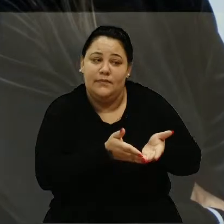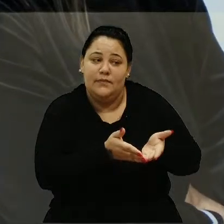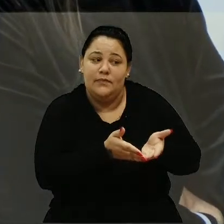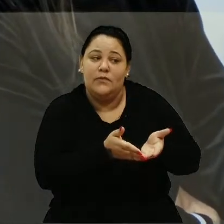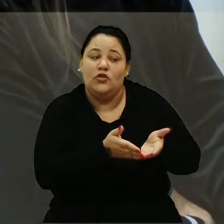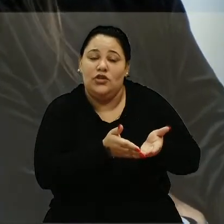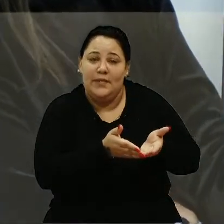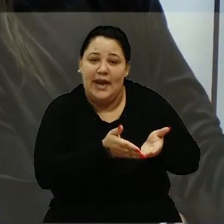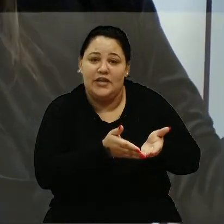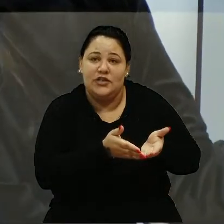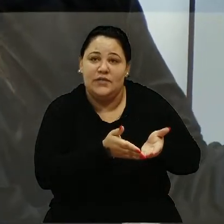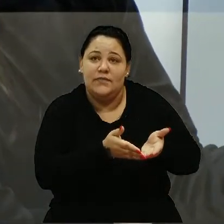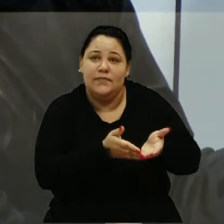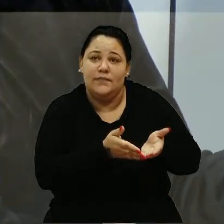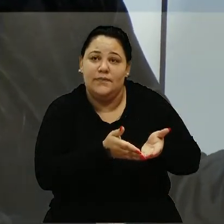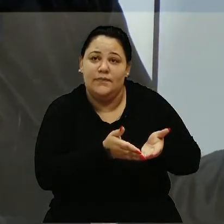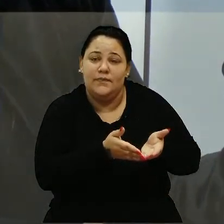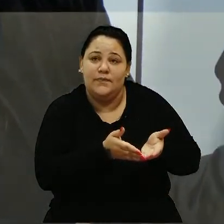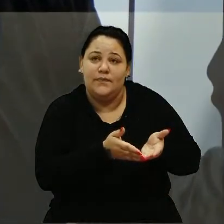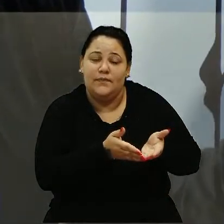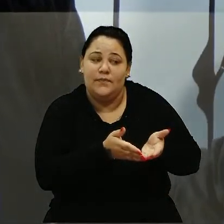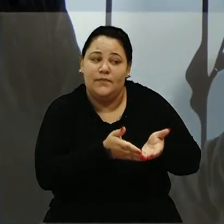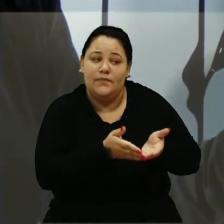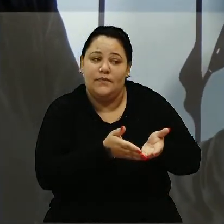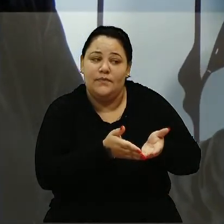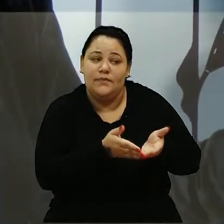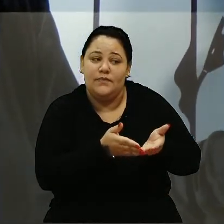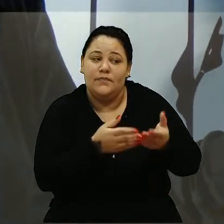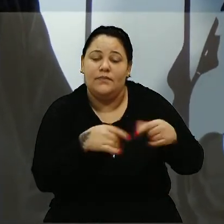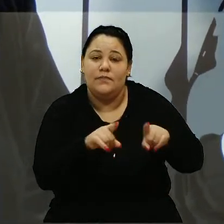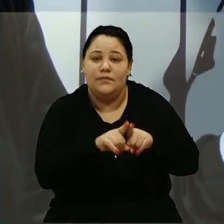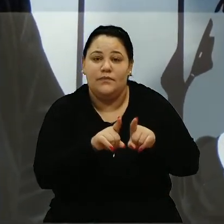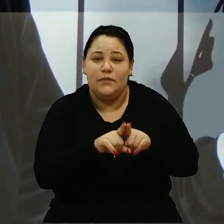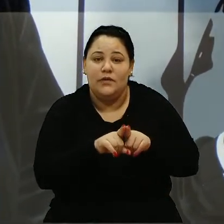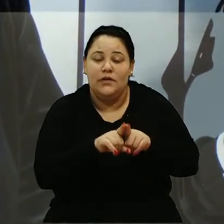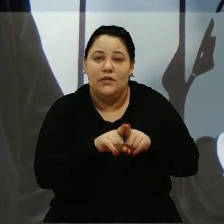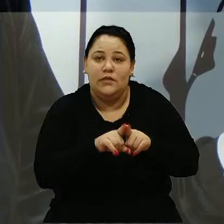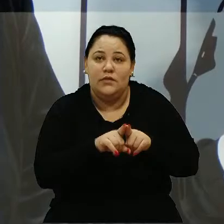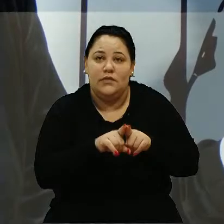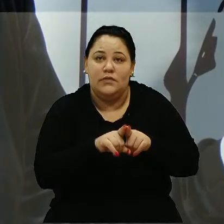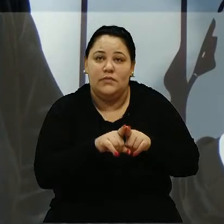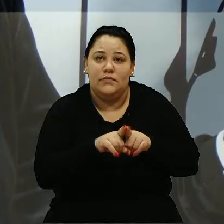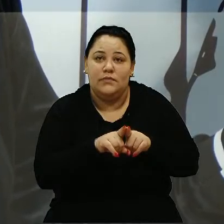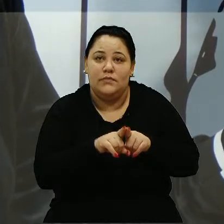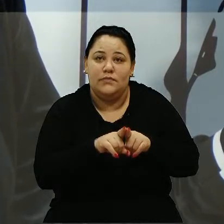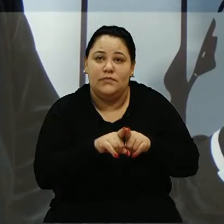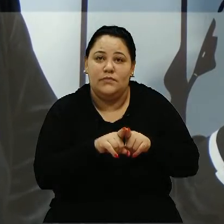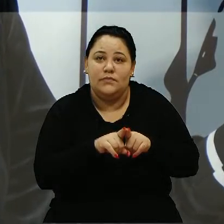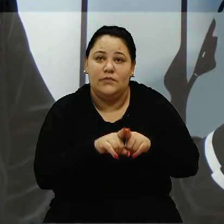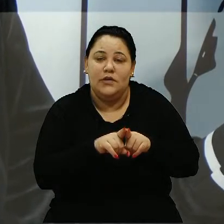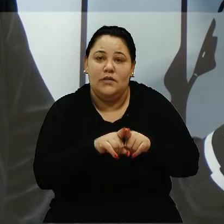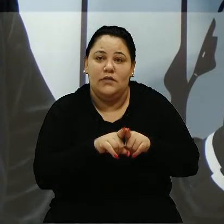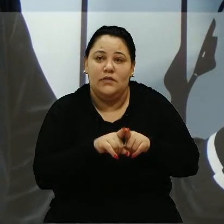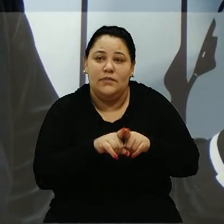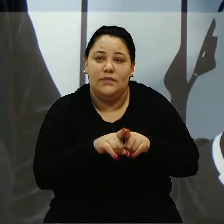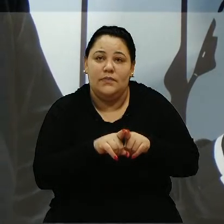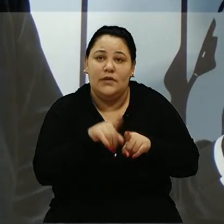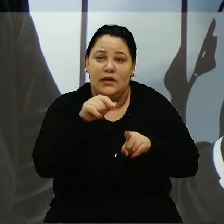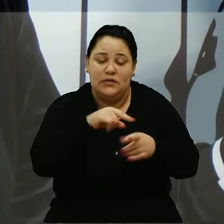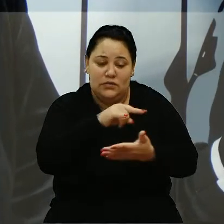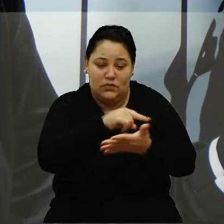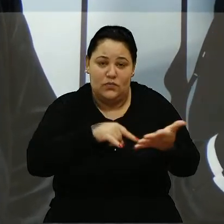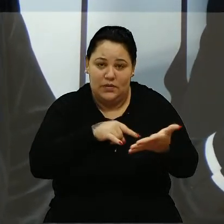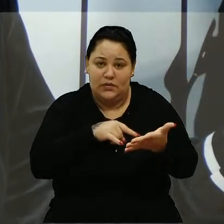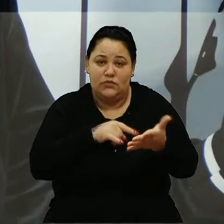vereador Iago, que é o que preside essa comissão, e nos colocamos à disposição por conta até desse documento trazer, porque esse documento que foi